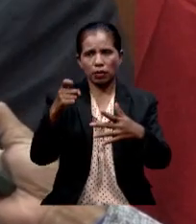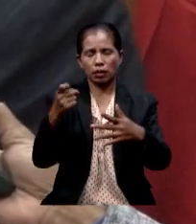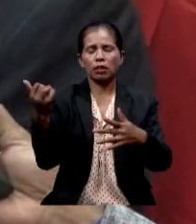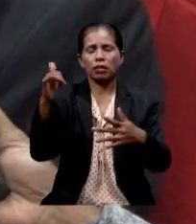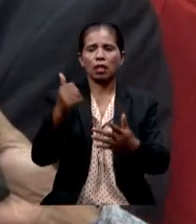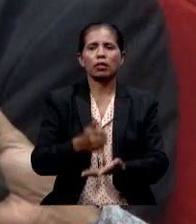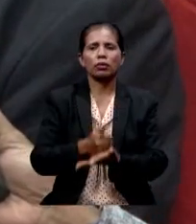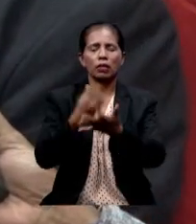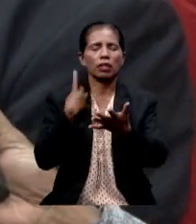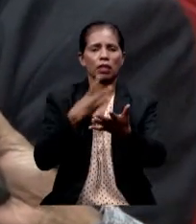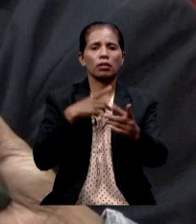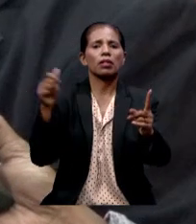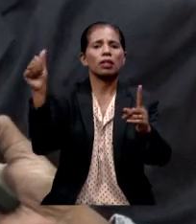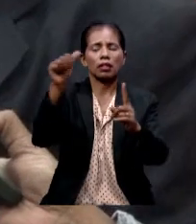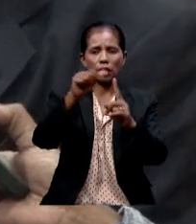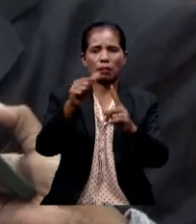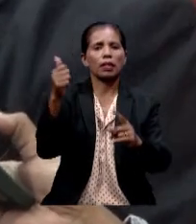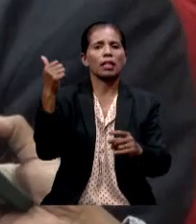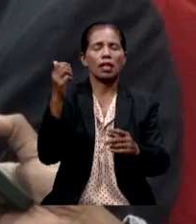a toda a Ásia